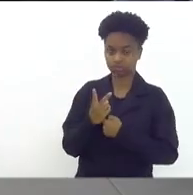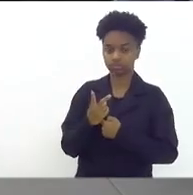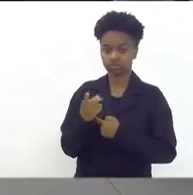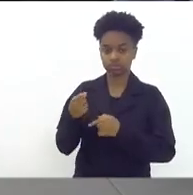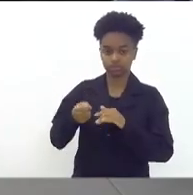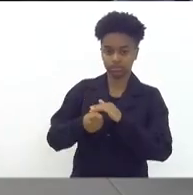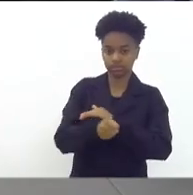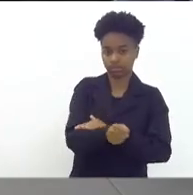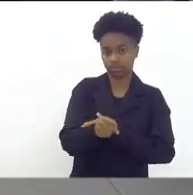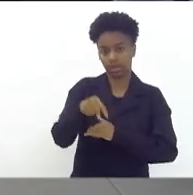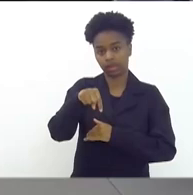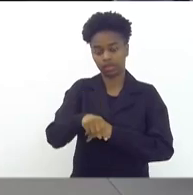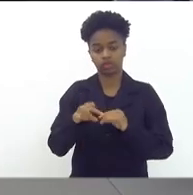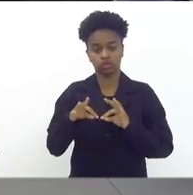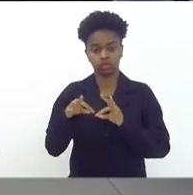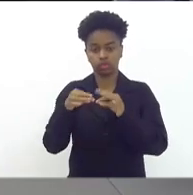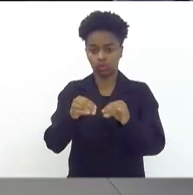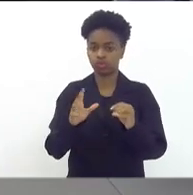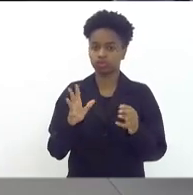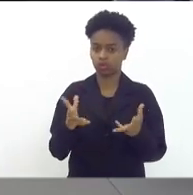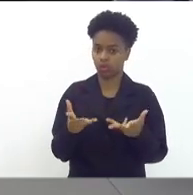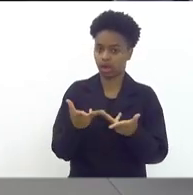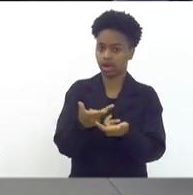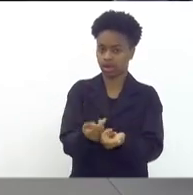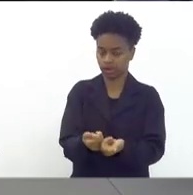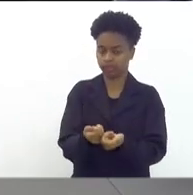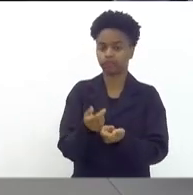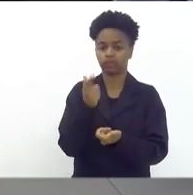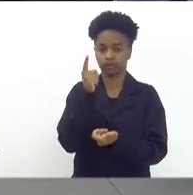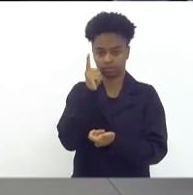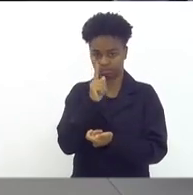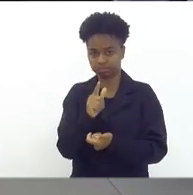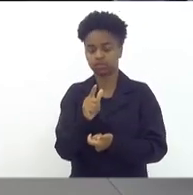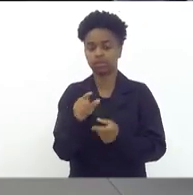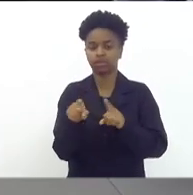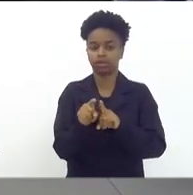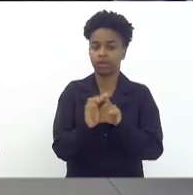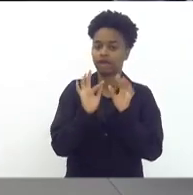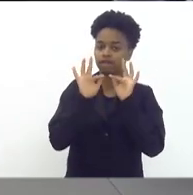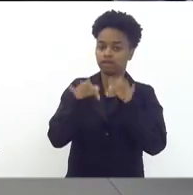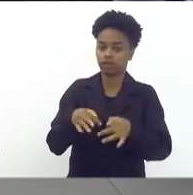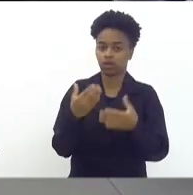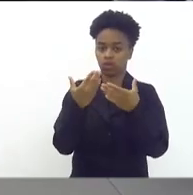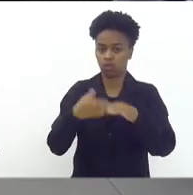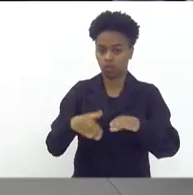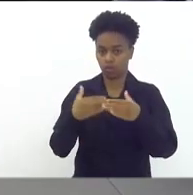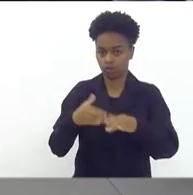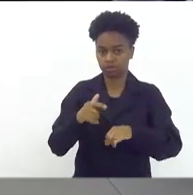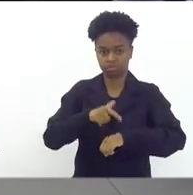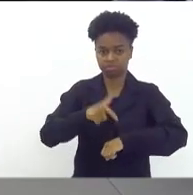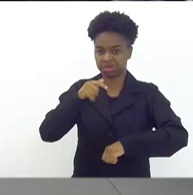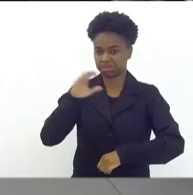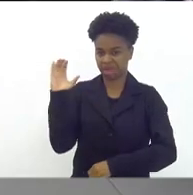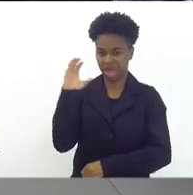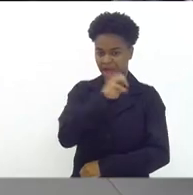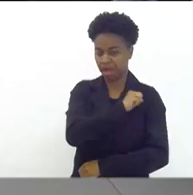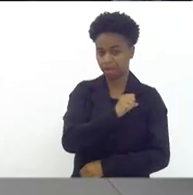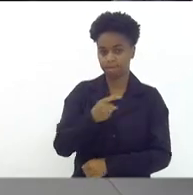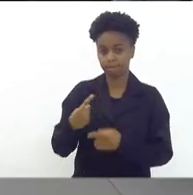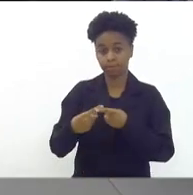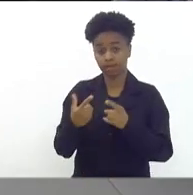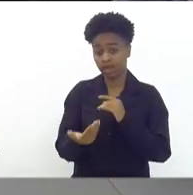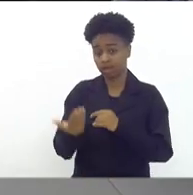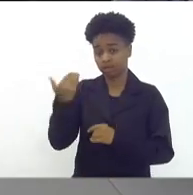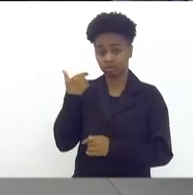quadros da agência todos qualificados a gente conseguiu finalizar o concurso público em tempo recorde a gente não tinha